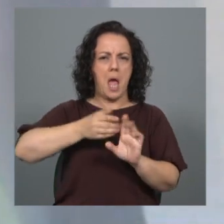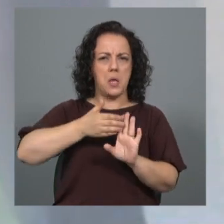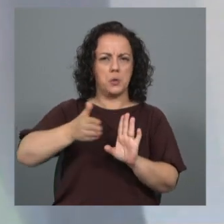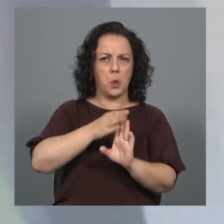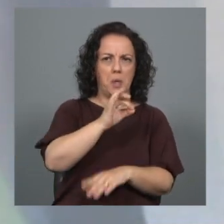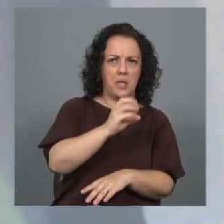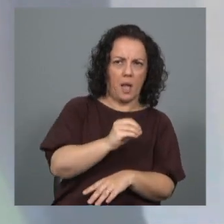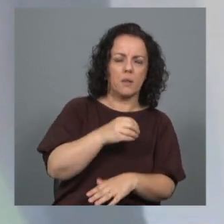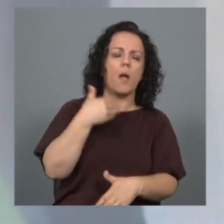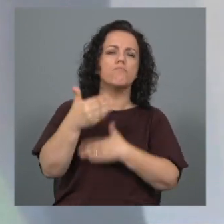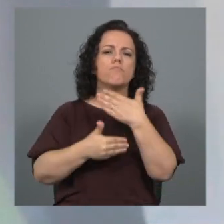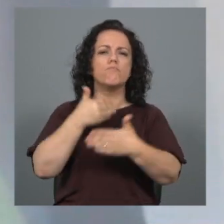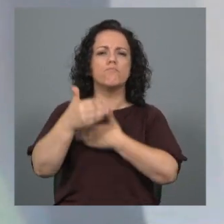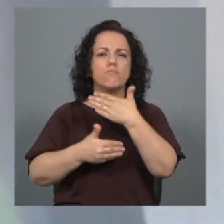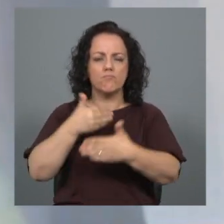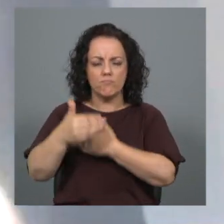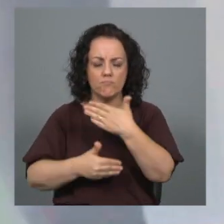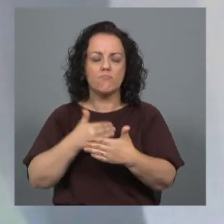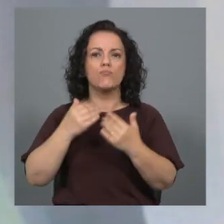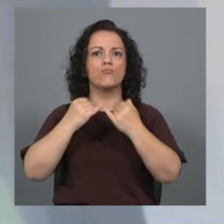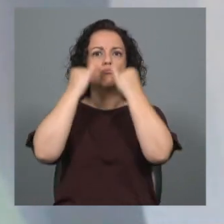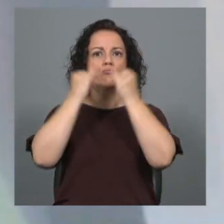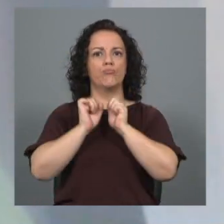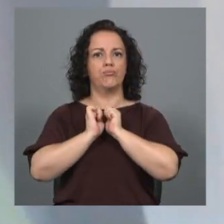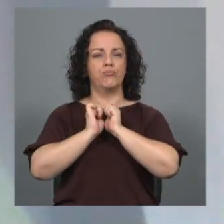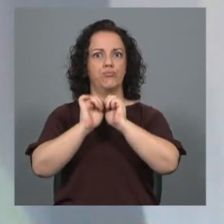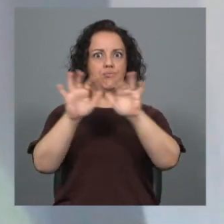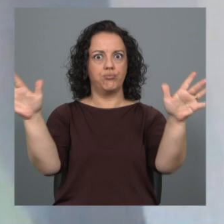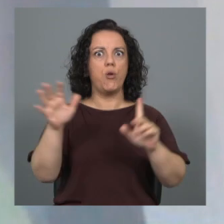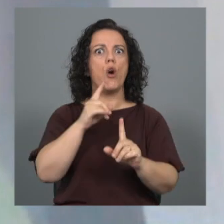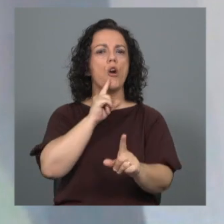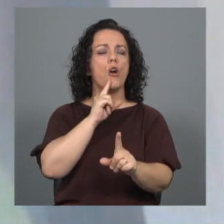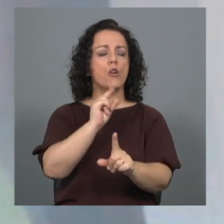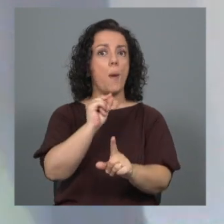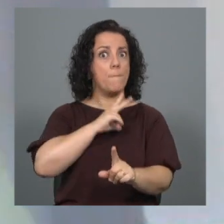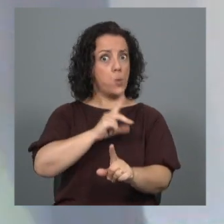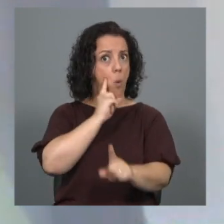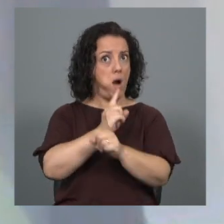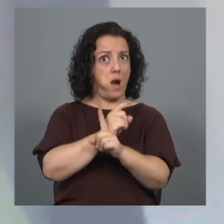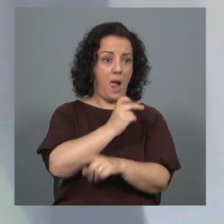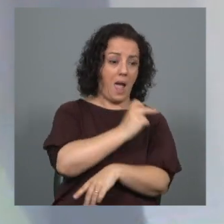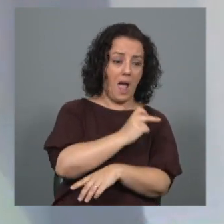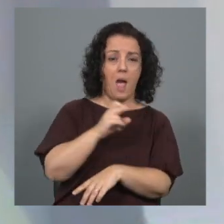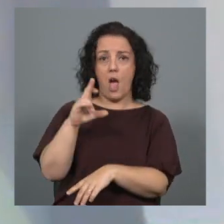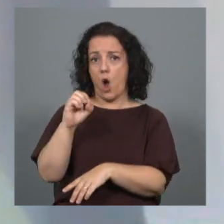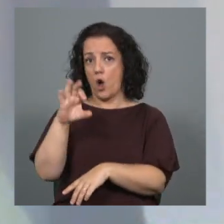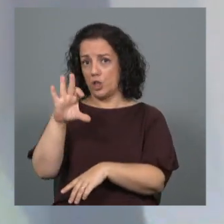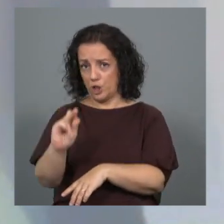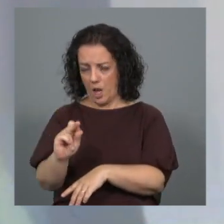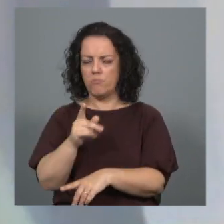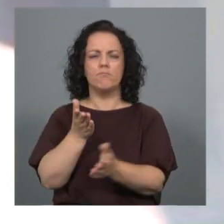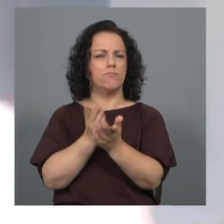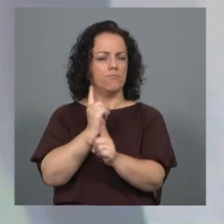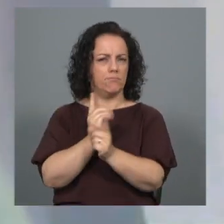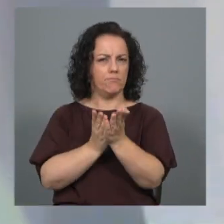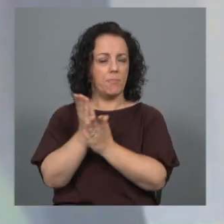internacionalizou-se, mantendo sempre o nome português A Rocha, e foram, de facto, os nossos companheiros